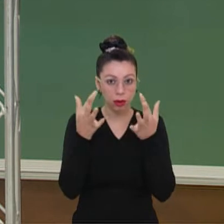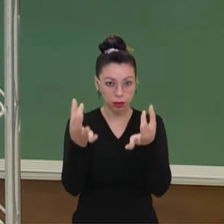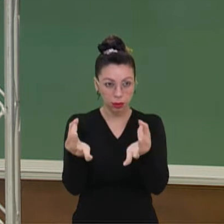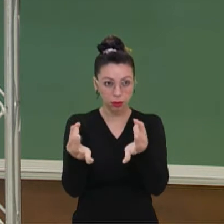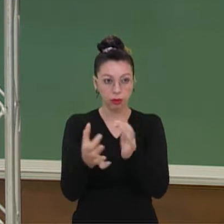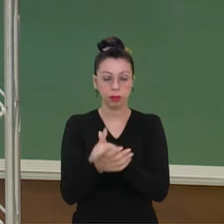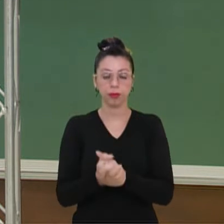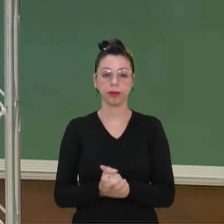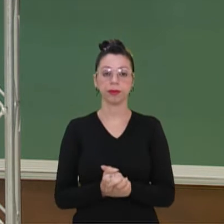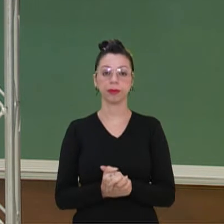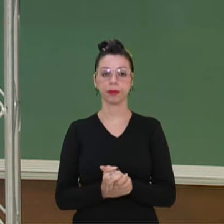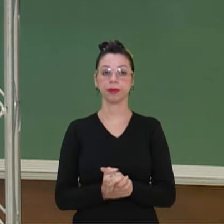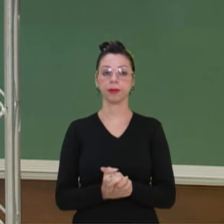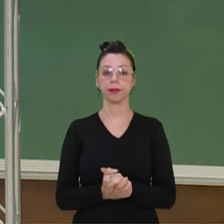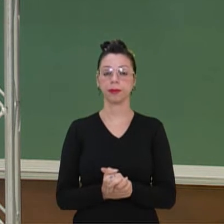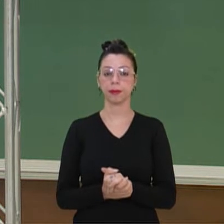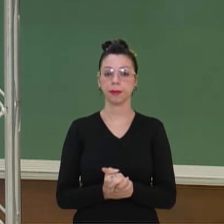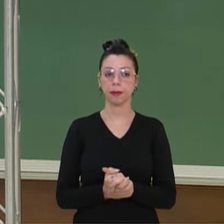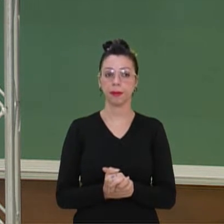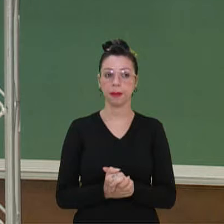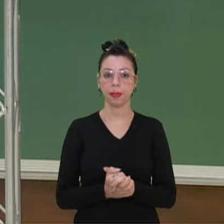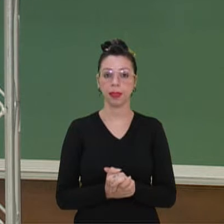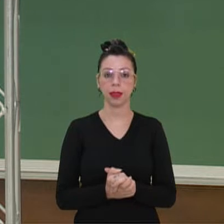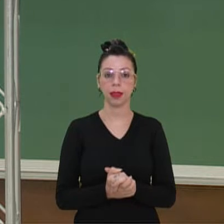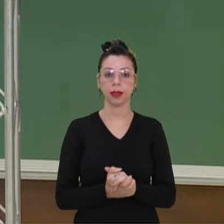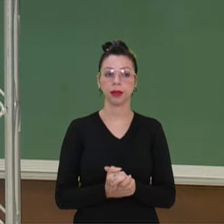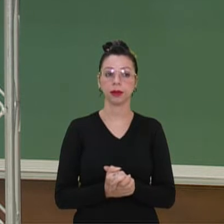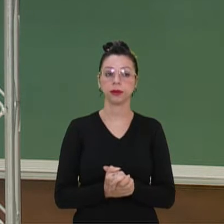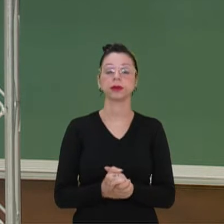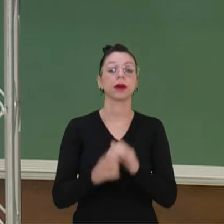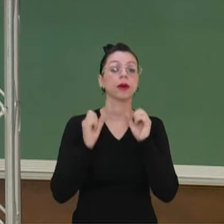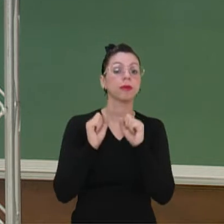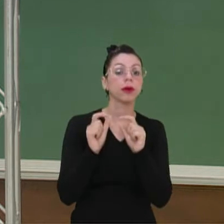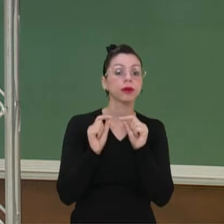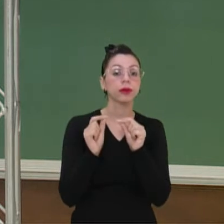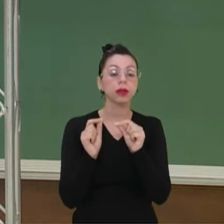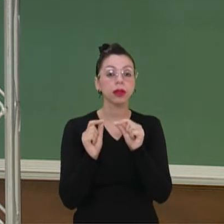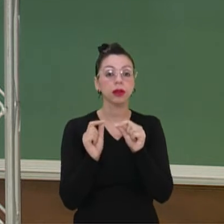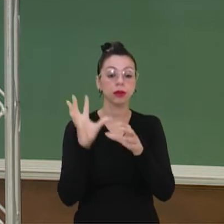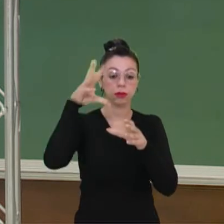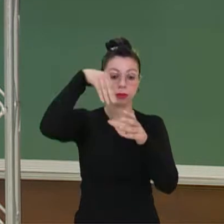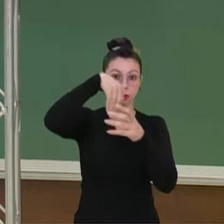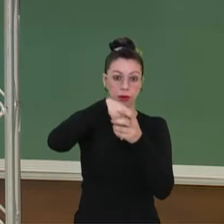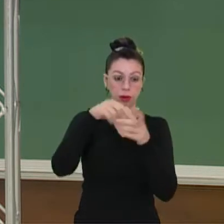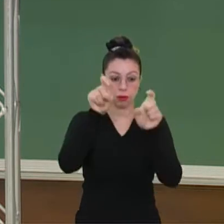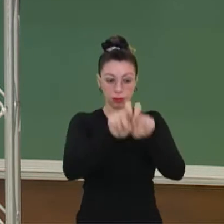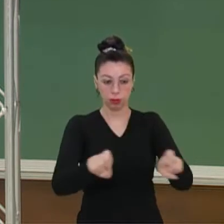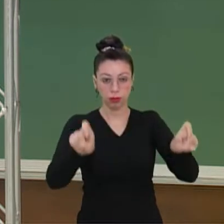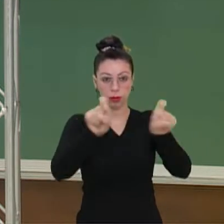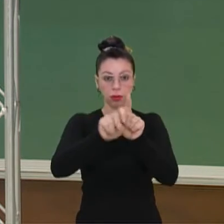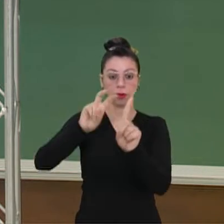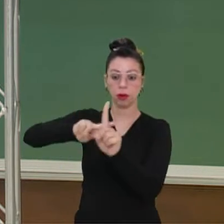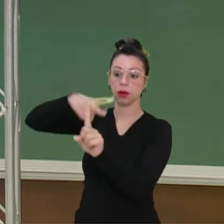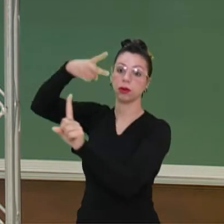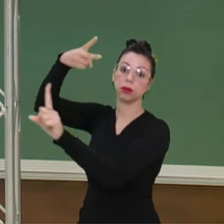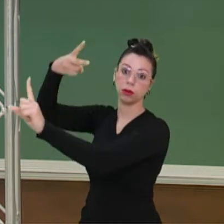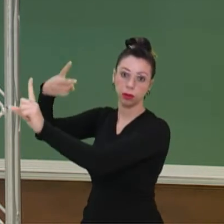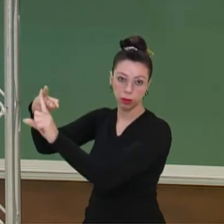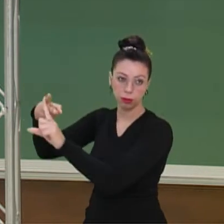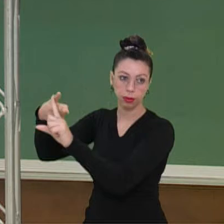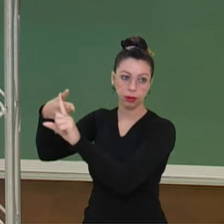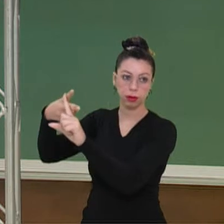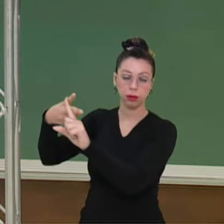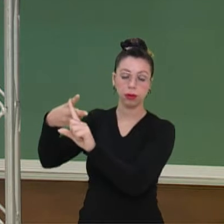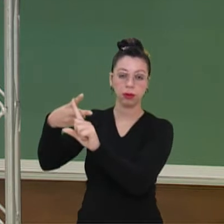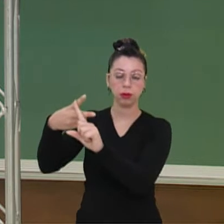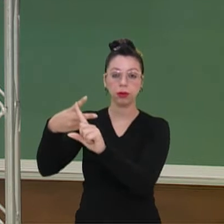O professor se perdeu. Tá? Desde então, o número de transistores por centímetro quadrado que você pode colocar em um processador dobra, ó, dobra, dobra, a